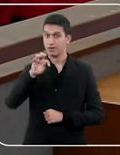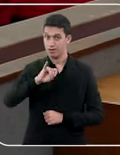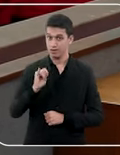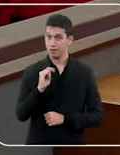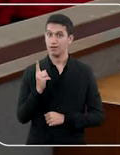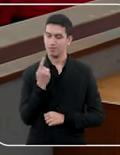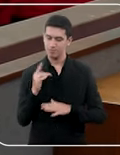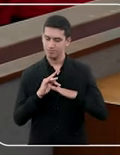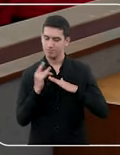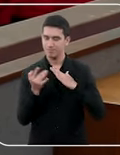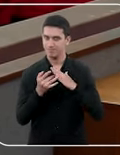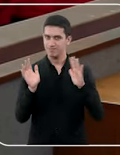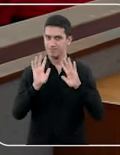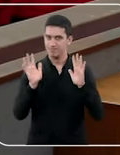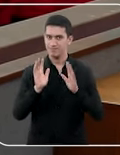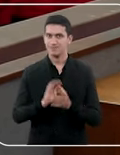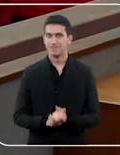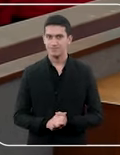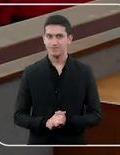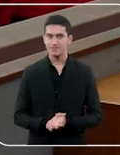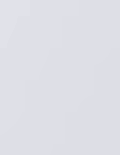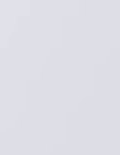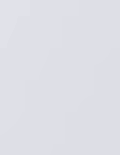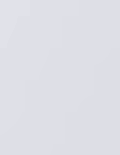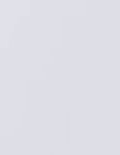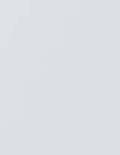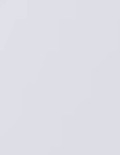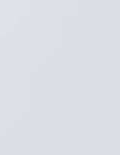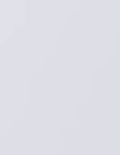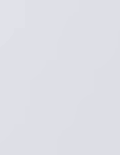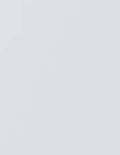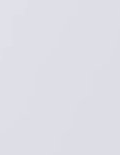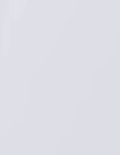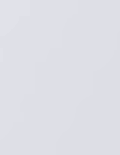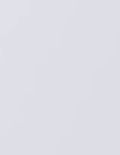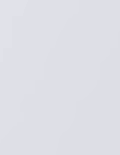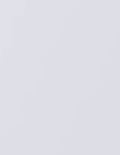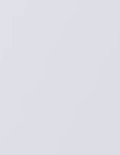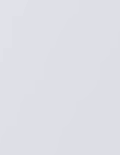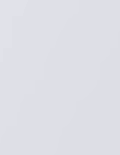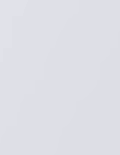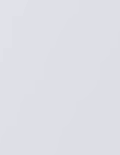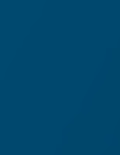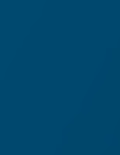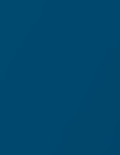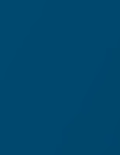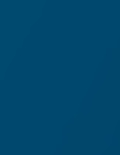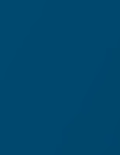e nas nossas redes sociais. Até a próxima!